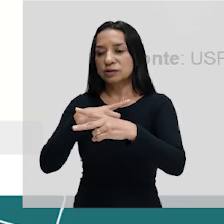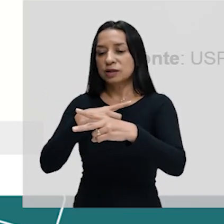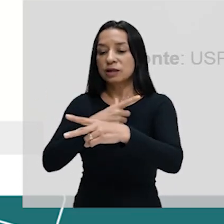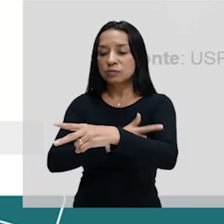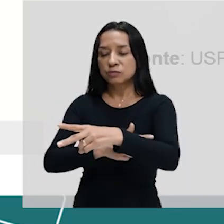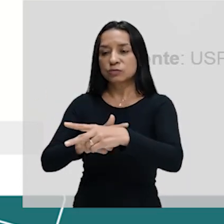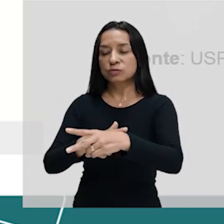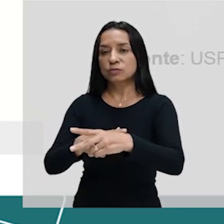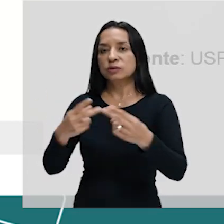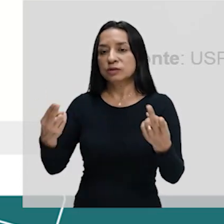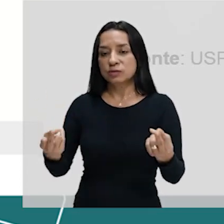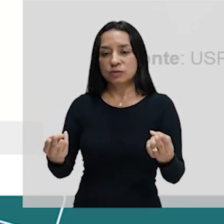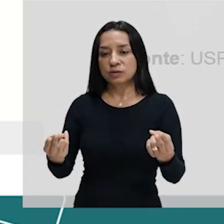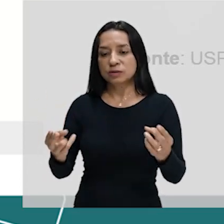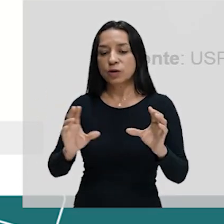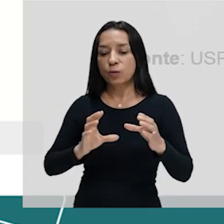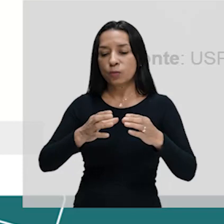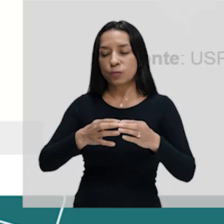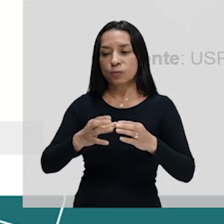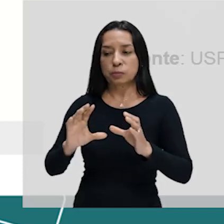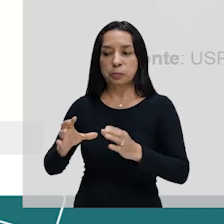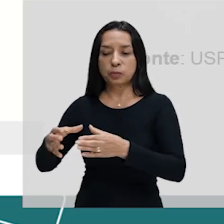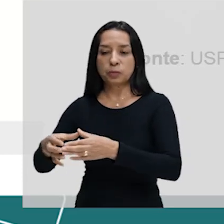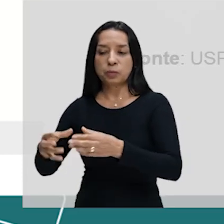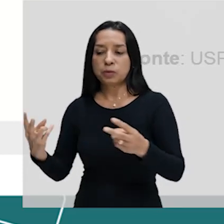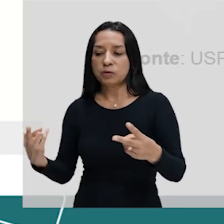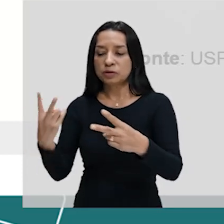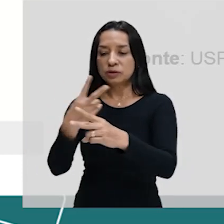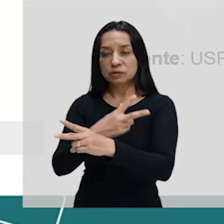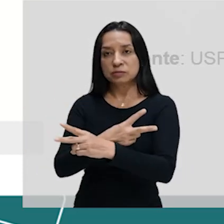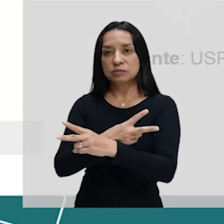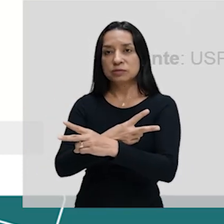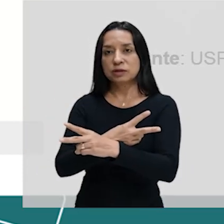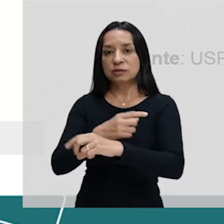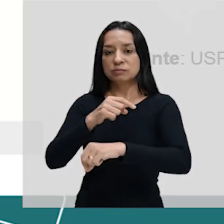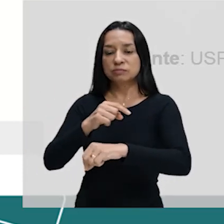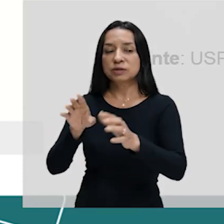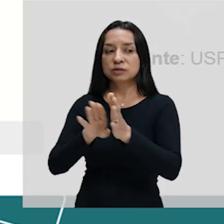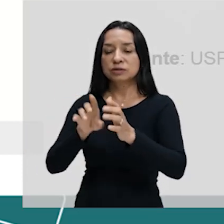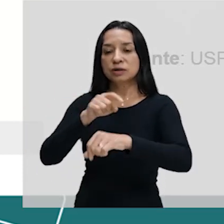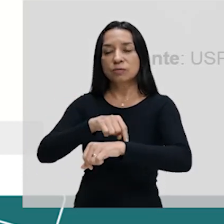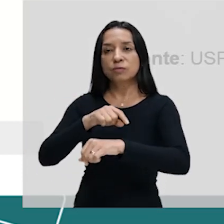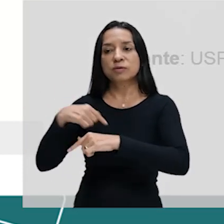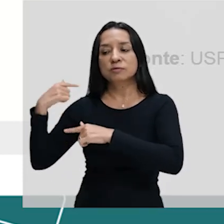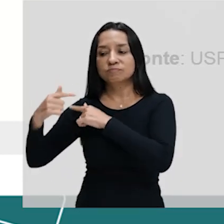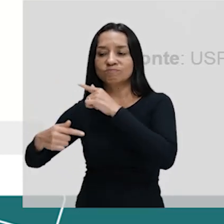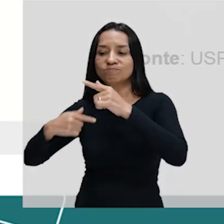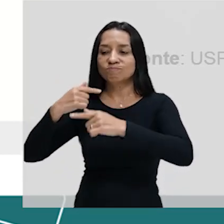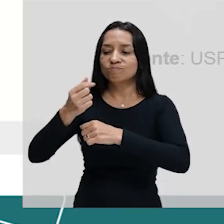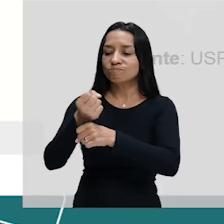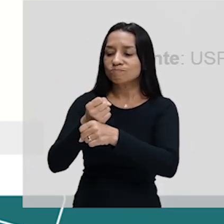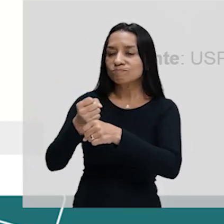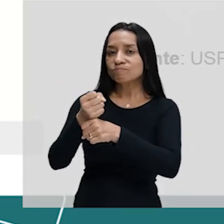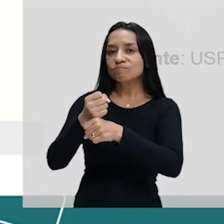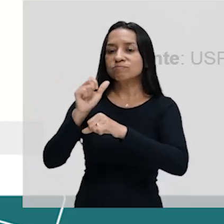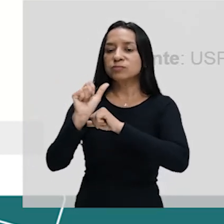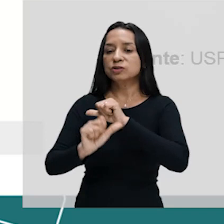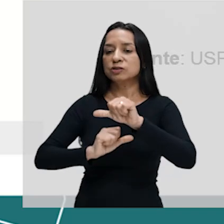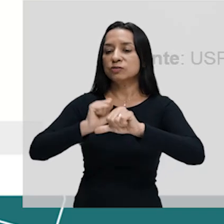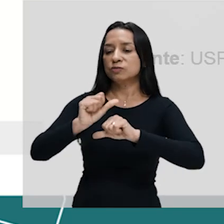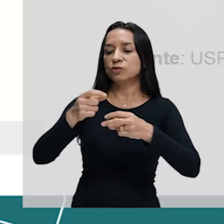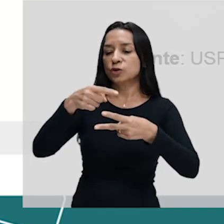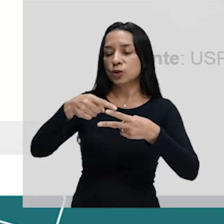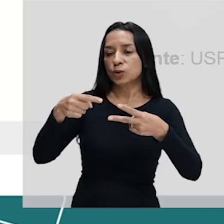ó, esses grupos não vão se cruzar entre si. Então, vai chegar um momento, depois de muitas gerações, eles podem se transformar em